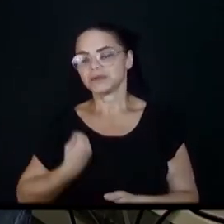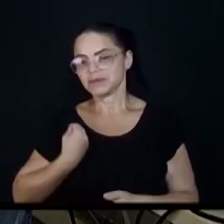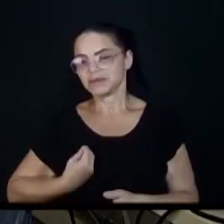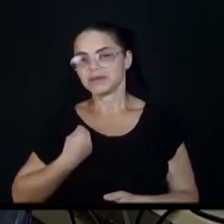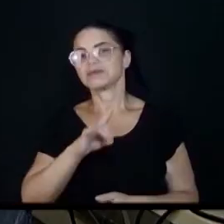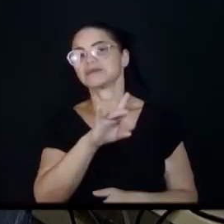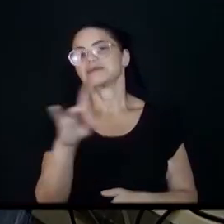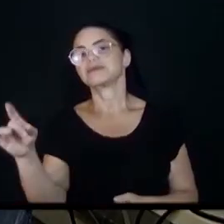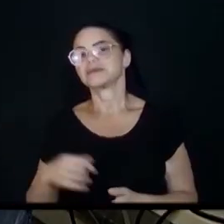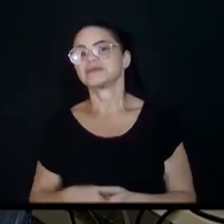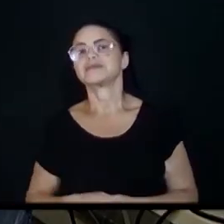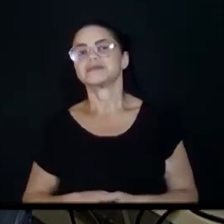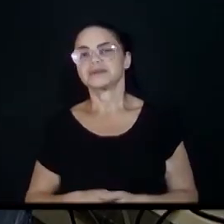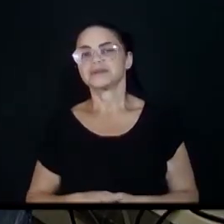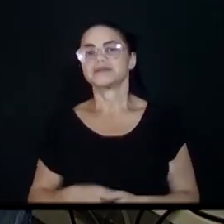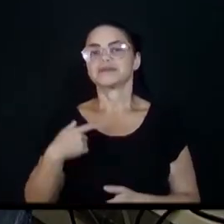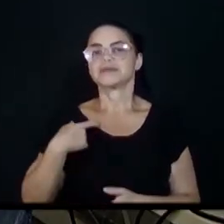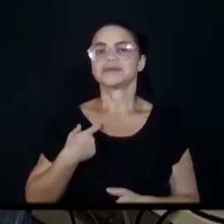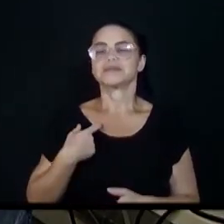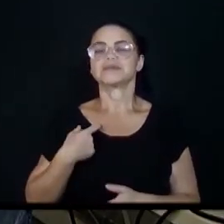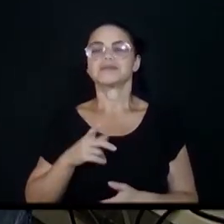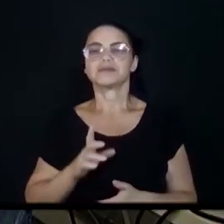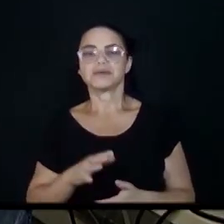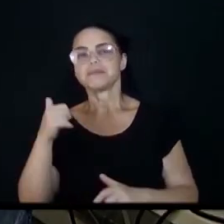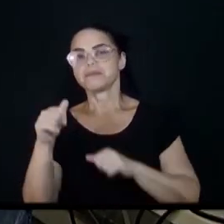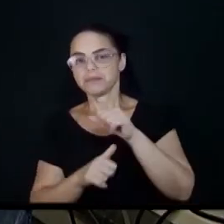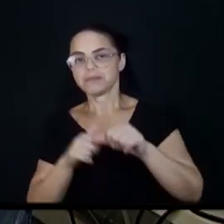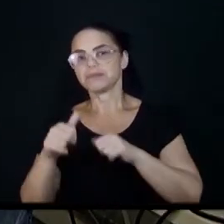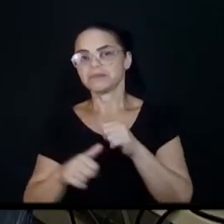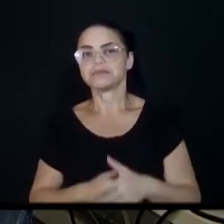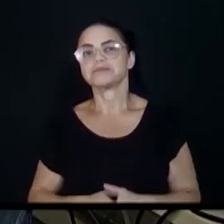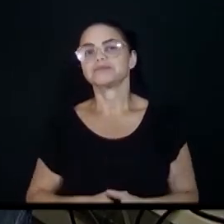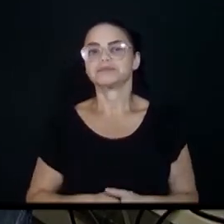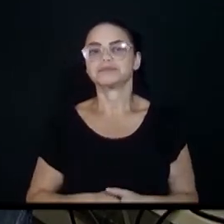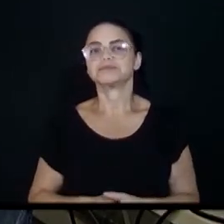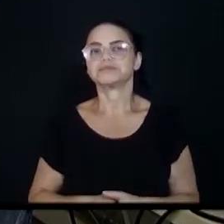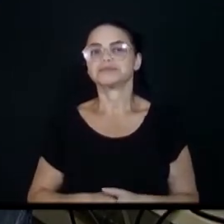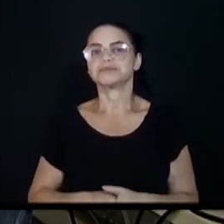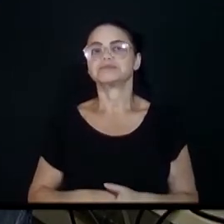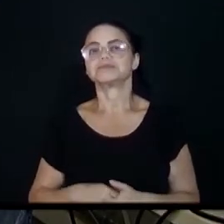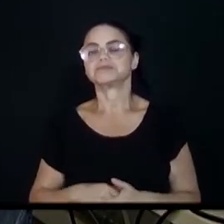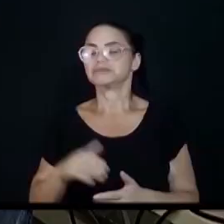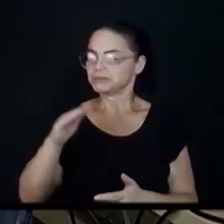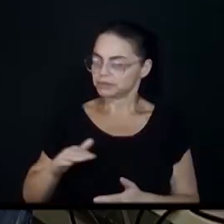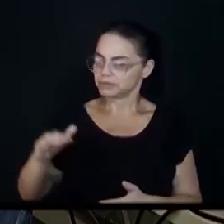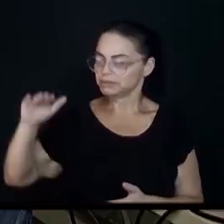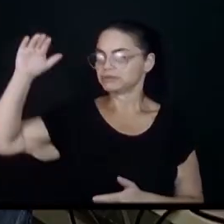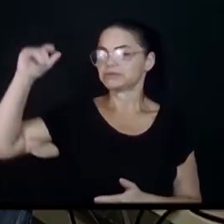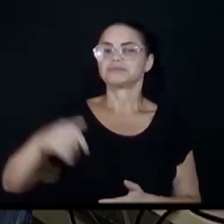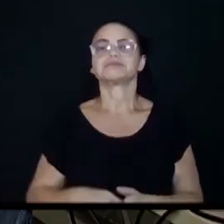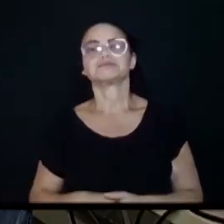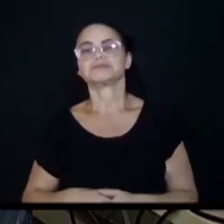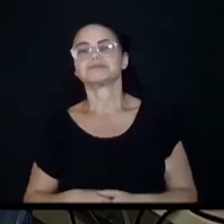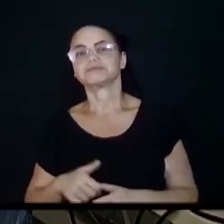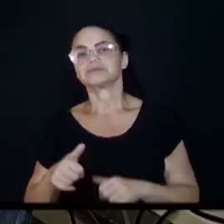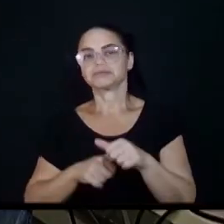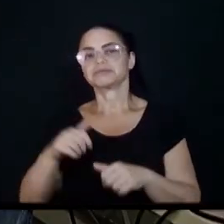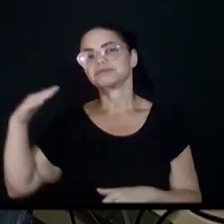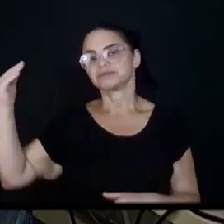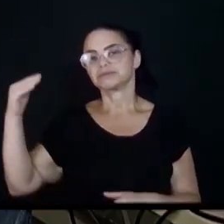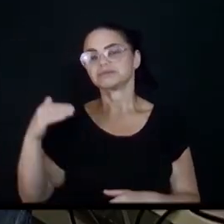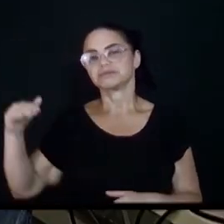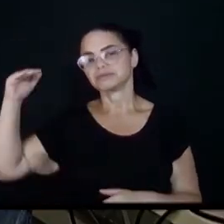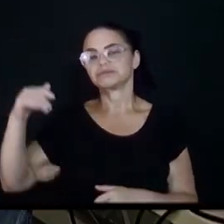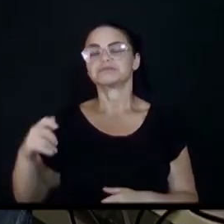né, plantando essa sementinha para que quando eles crescerem, né, se tornarem adultos, e também os adultos que